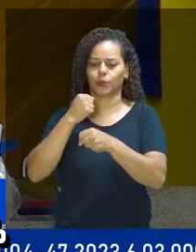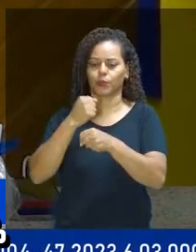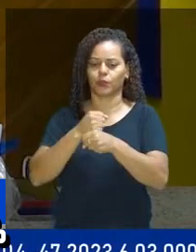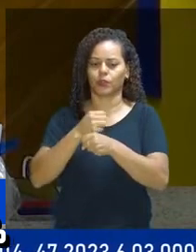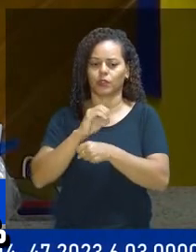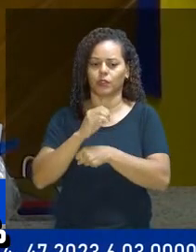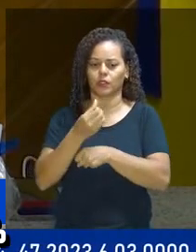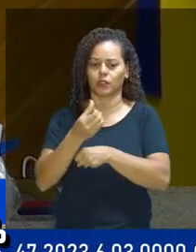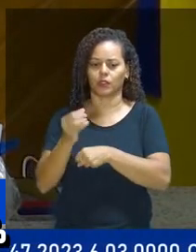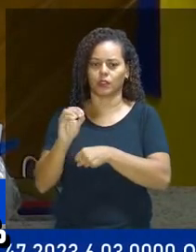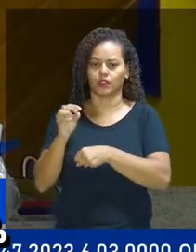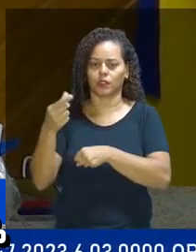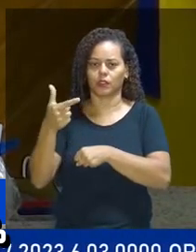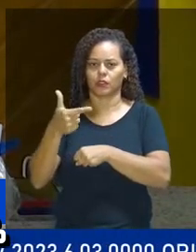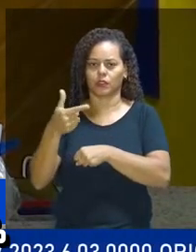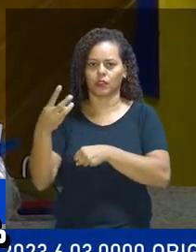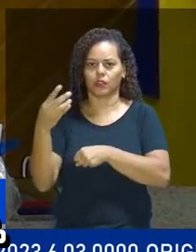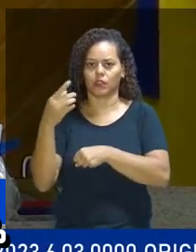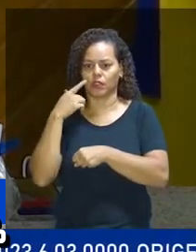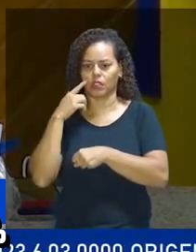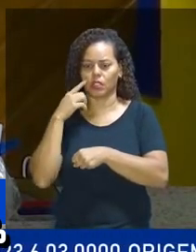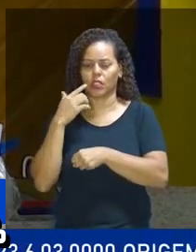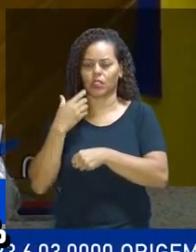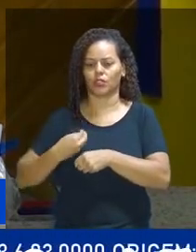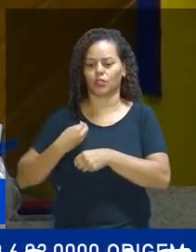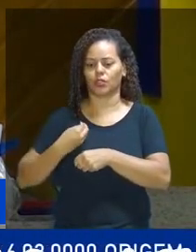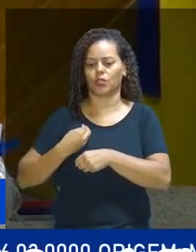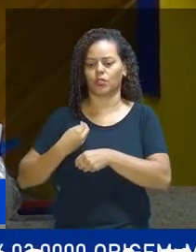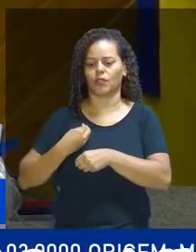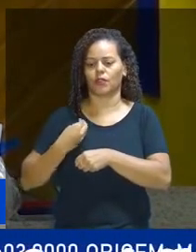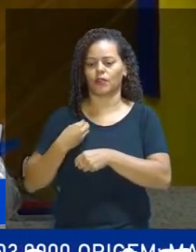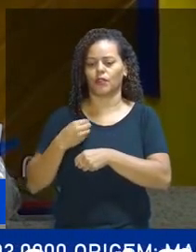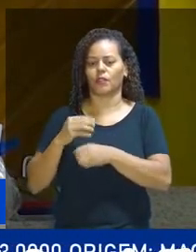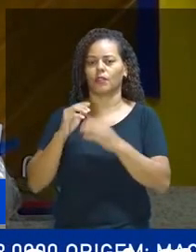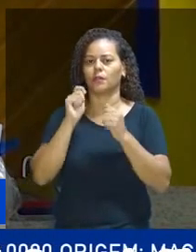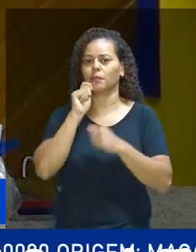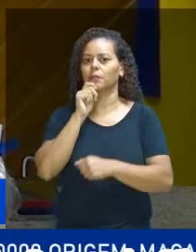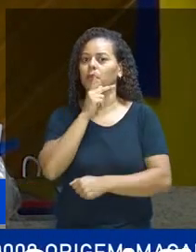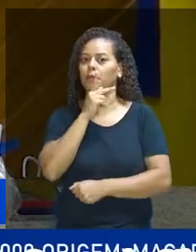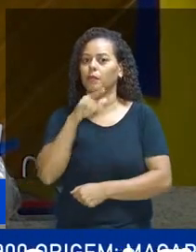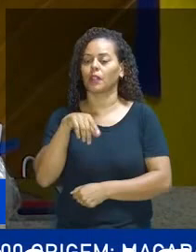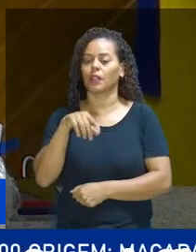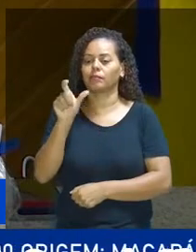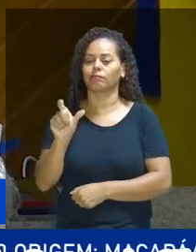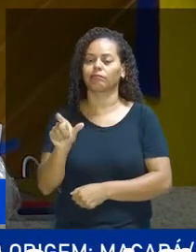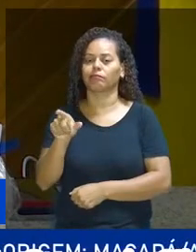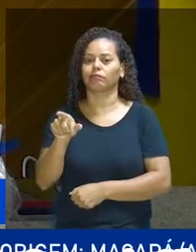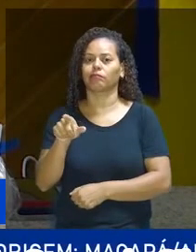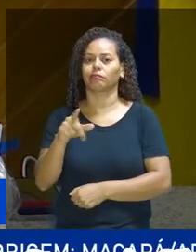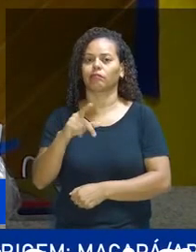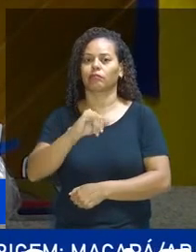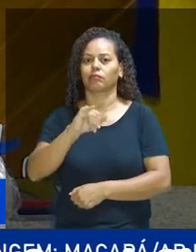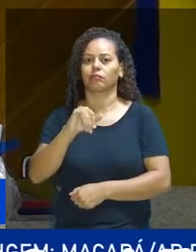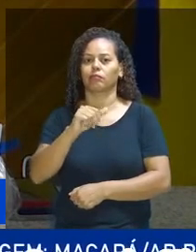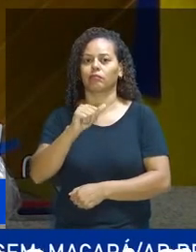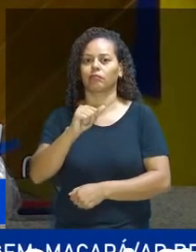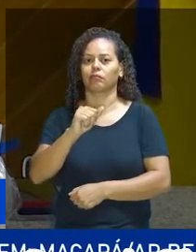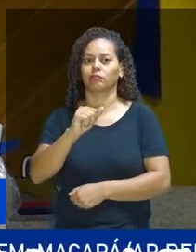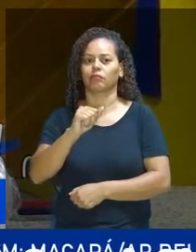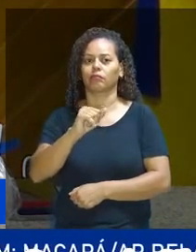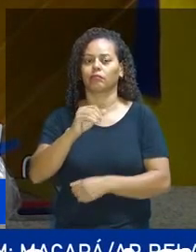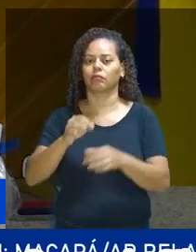0600-104 de 2023, origem Macapá, relatora juíza Paola Santos. O interessado é o Partido dos Trabalhadores